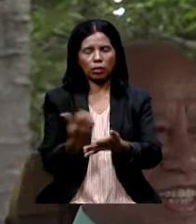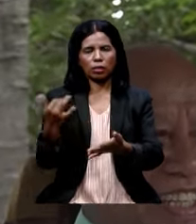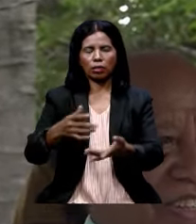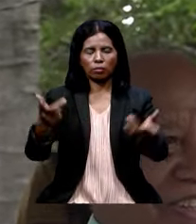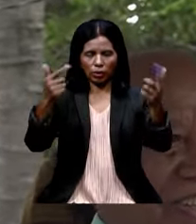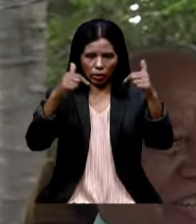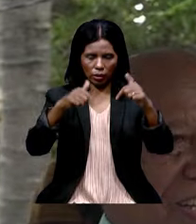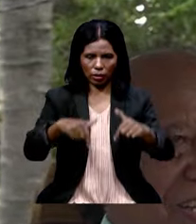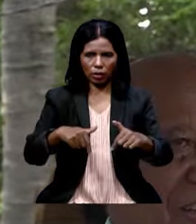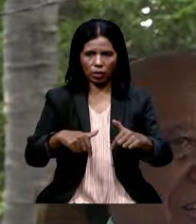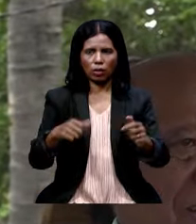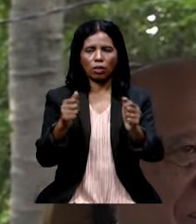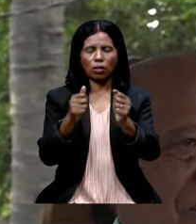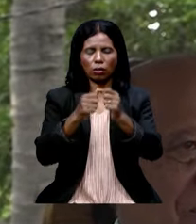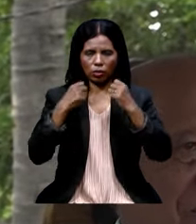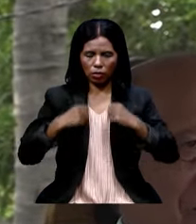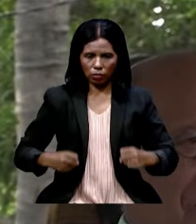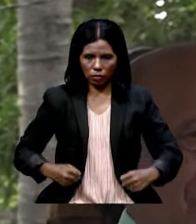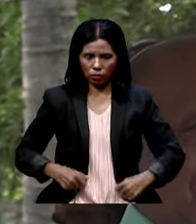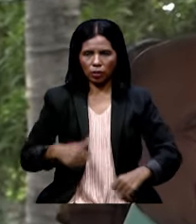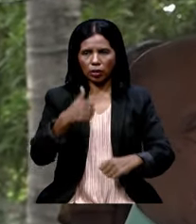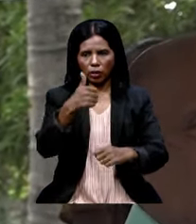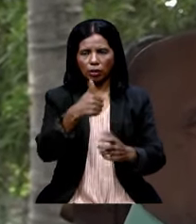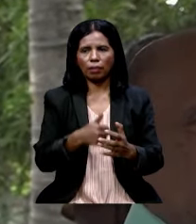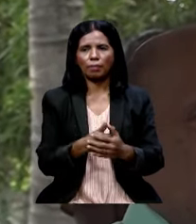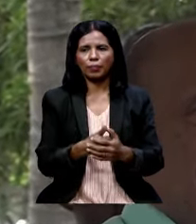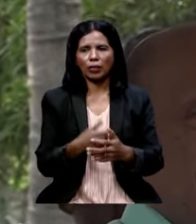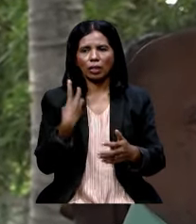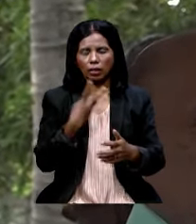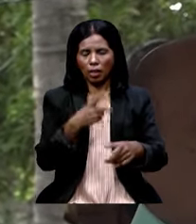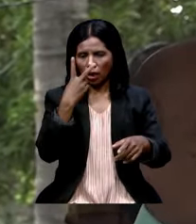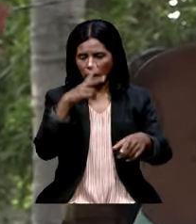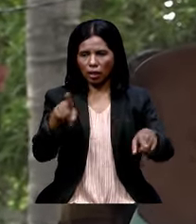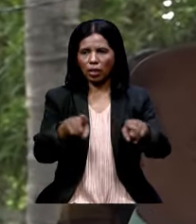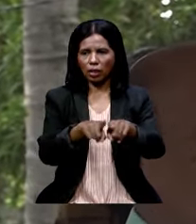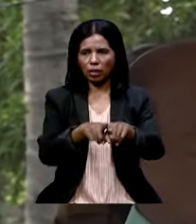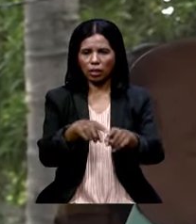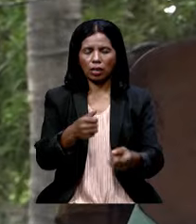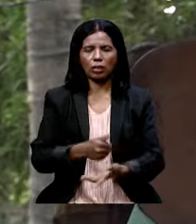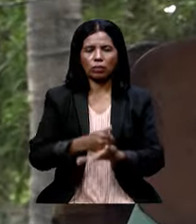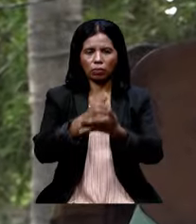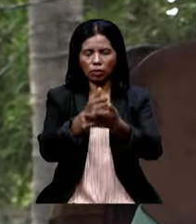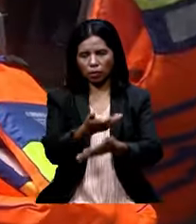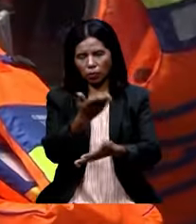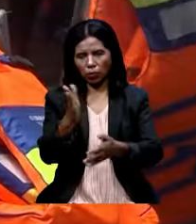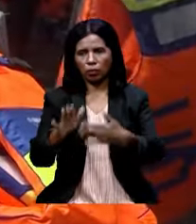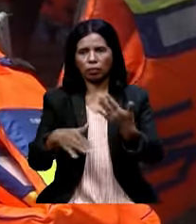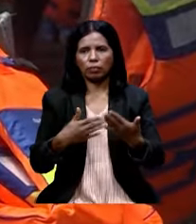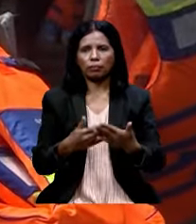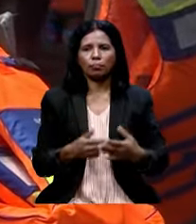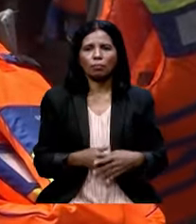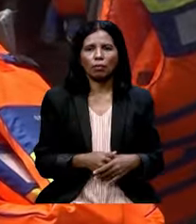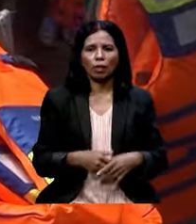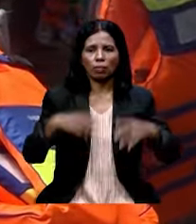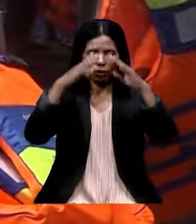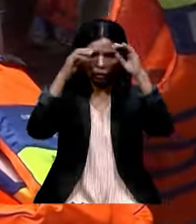fila fali ho isin dia. Ne beda ide ne ita rehela ne sene masei ajuda ita bot sira.